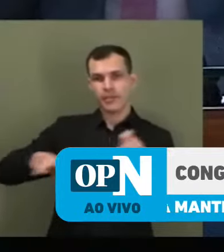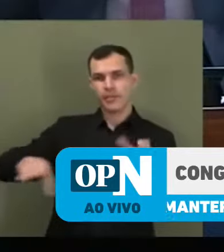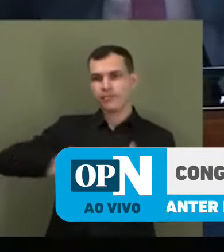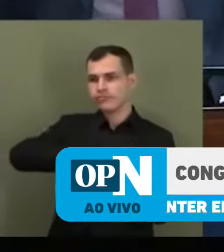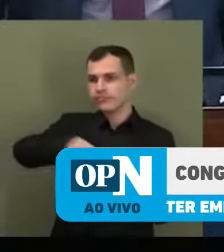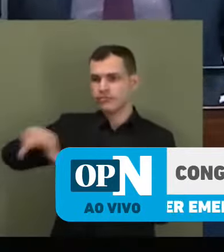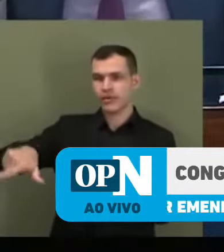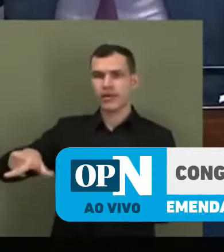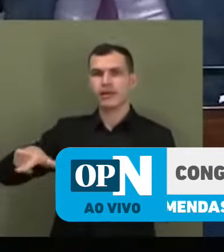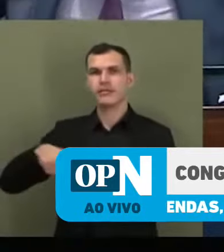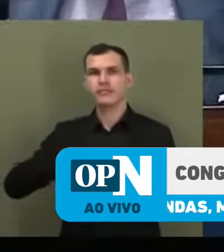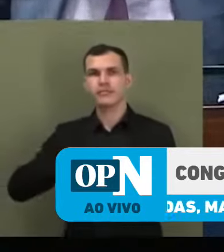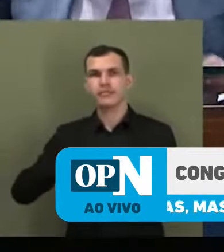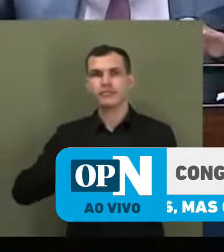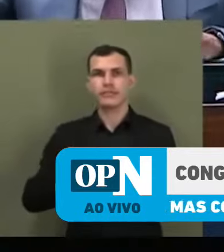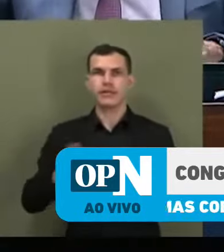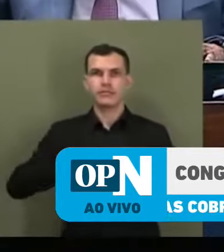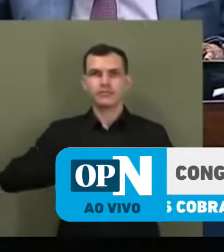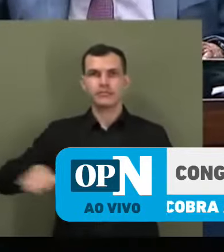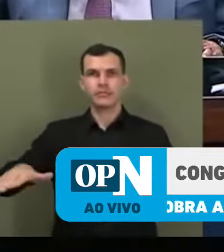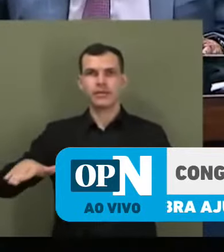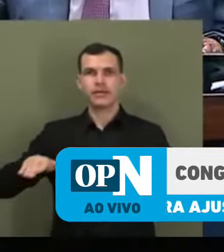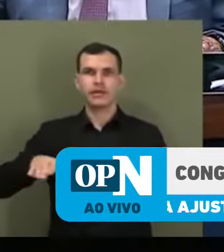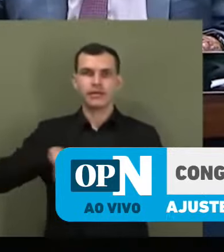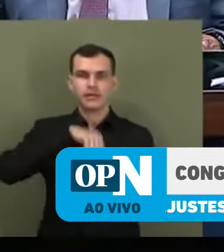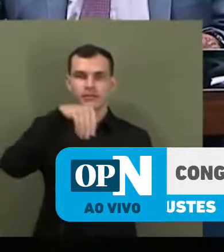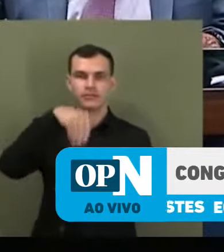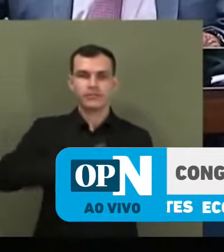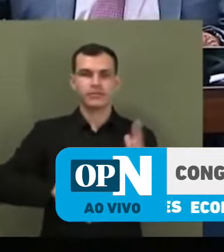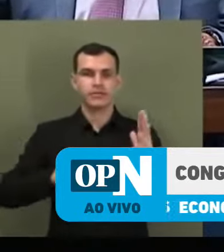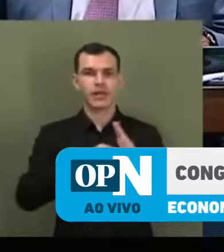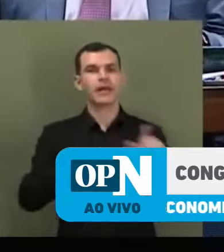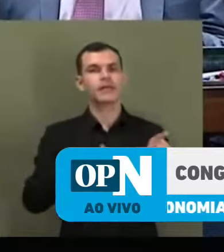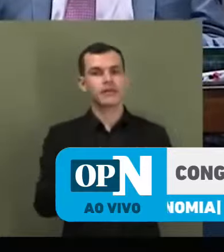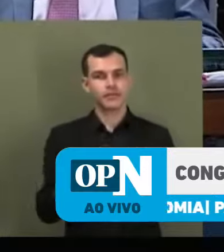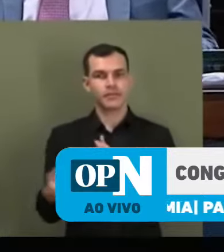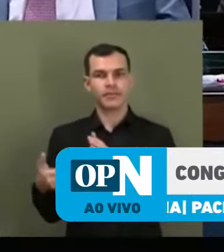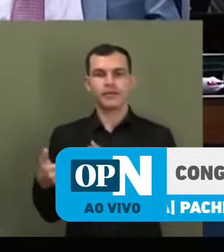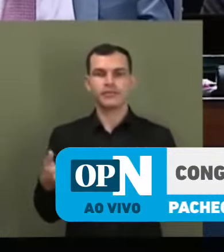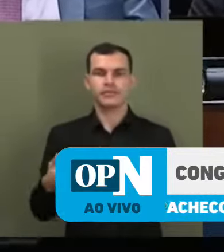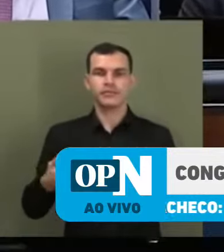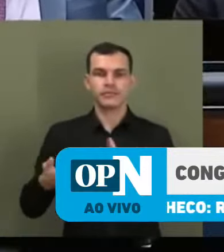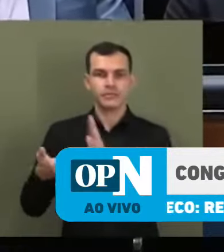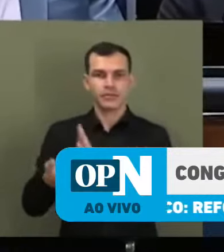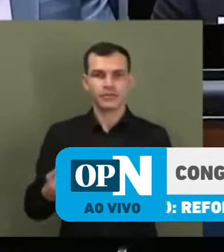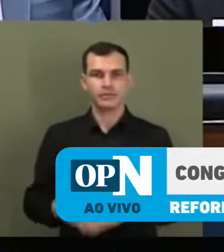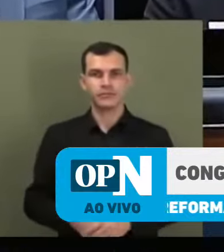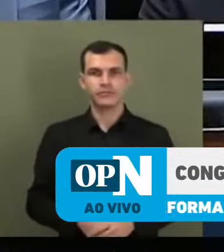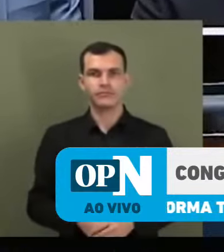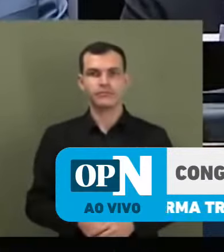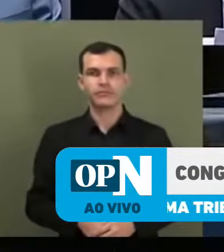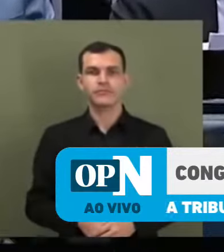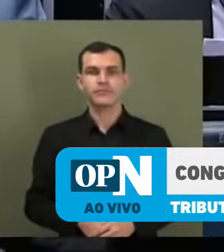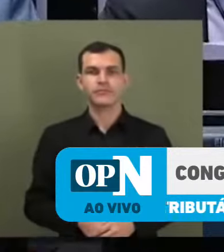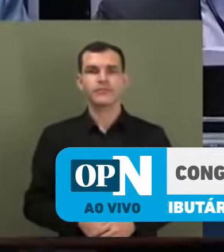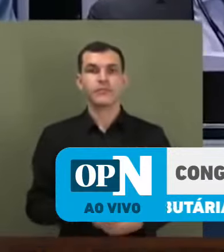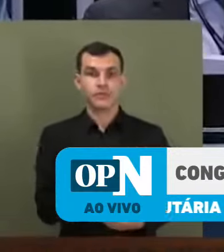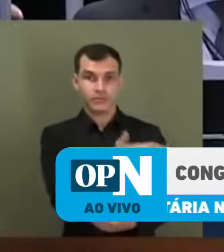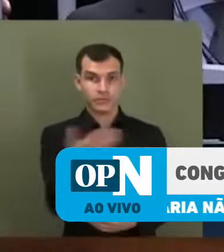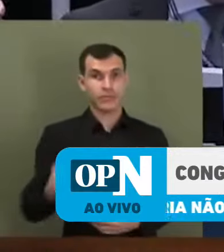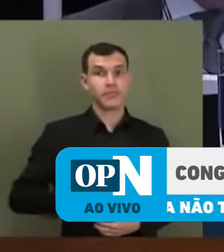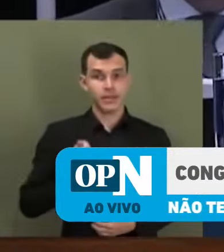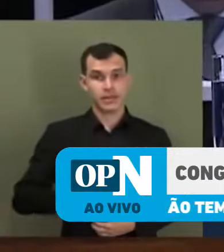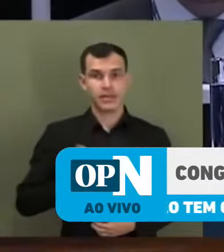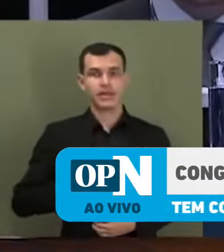causa das multas colocadas ali pelo Tribunal Superior Eleitoral por não terem cumprido essa regra das cotas. Antes,